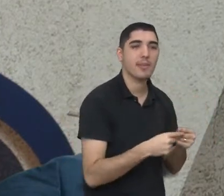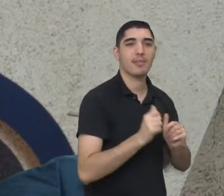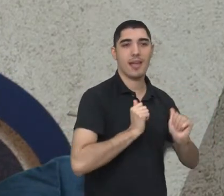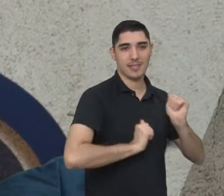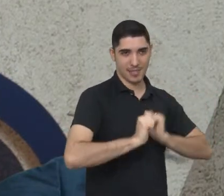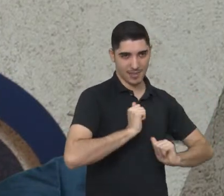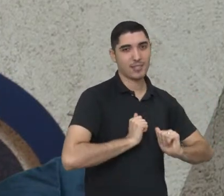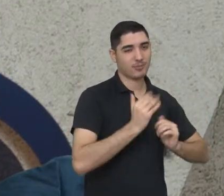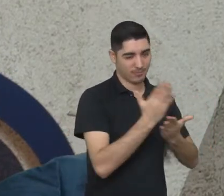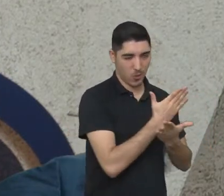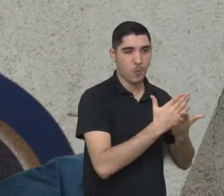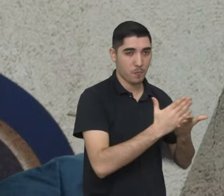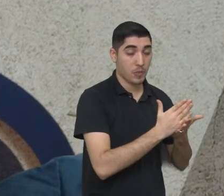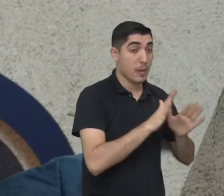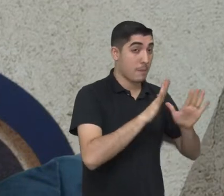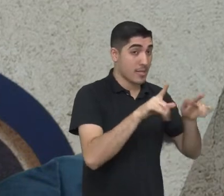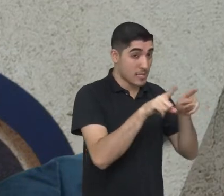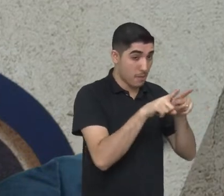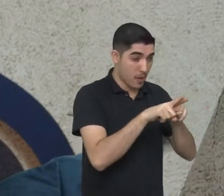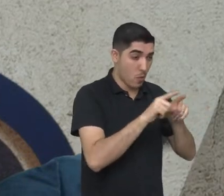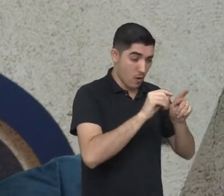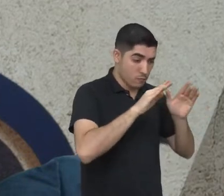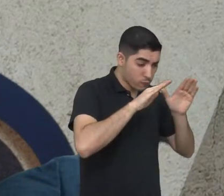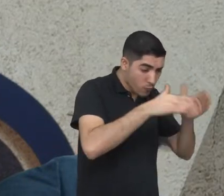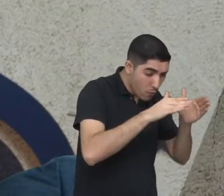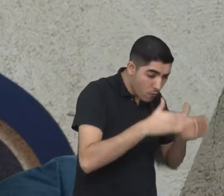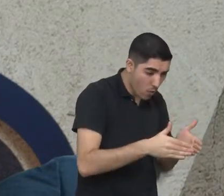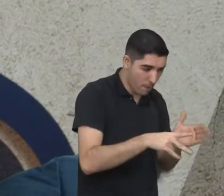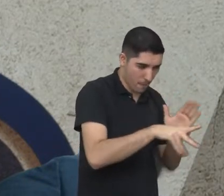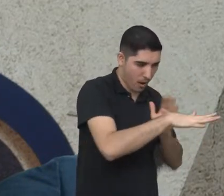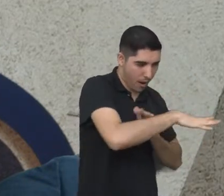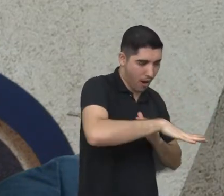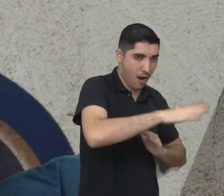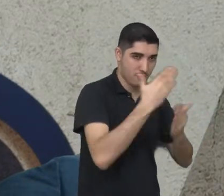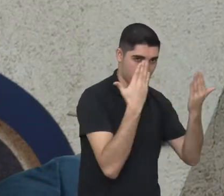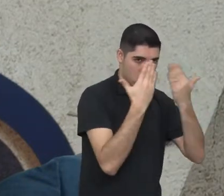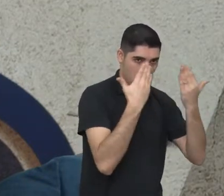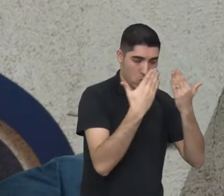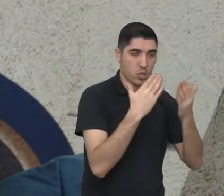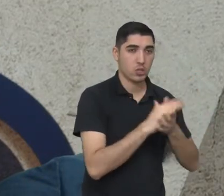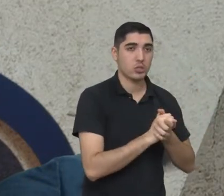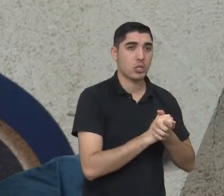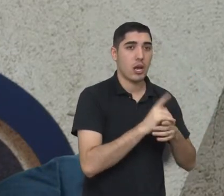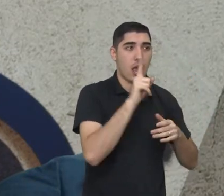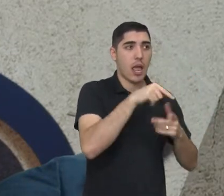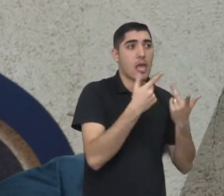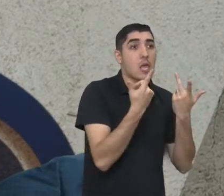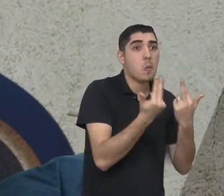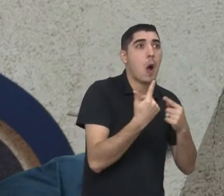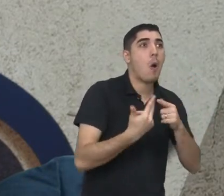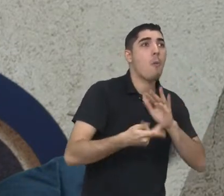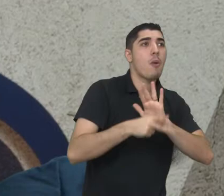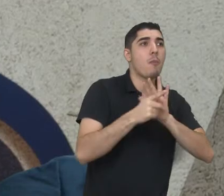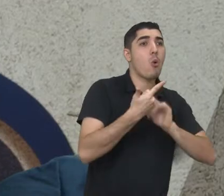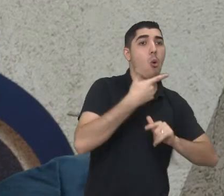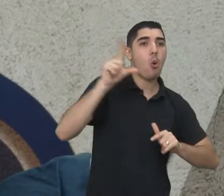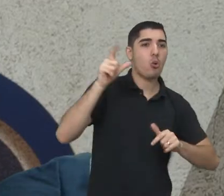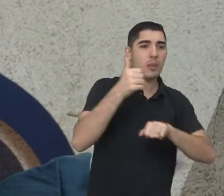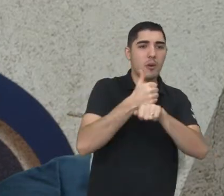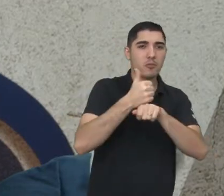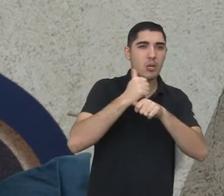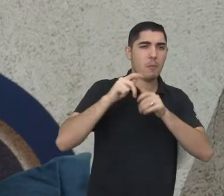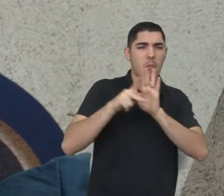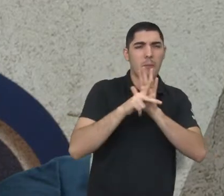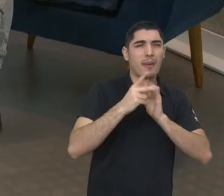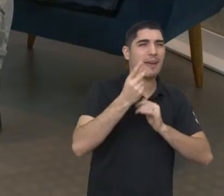ansiedade. Boa. Né? E além disso, a especialização dentro da psicologia nem sempre é igual no modelo tradicional de outras carreiras,